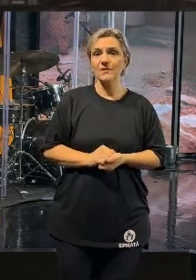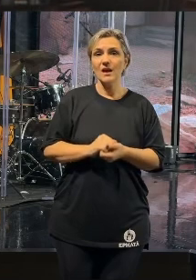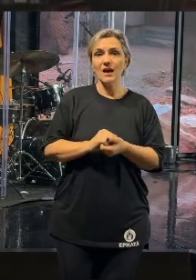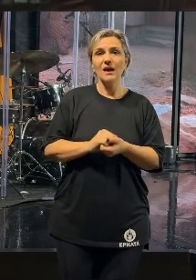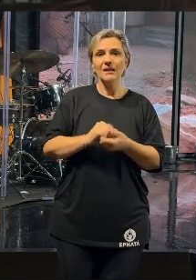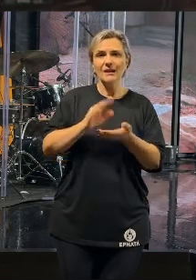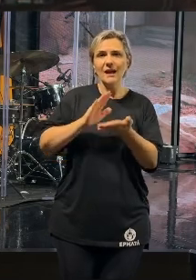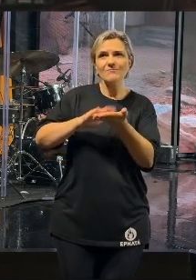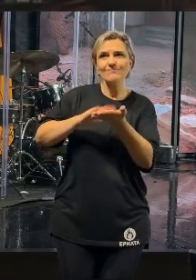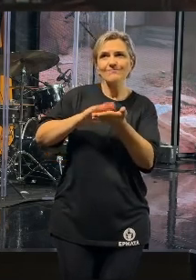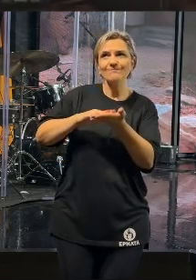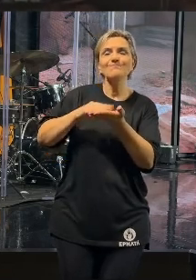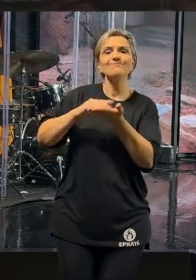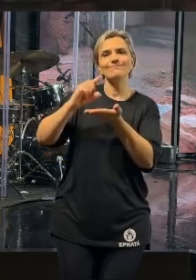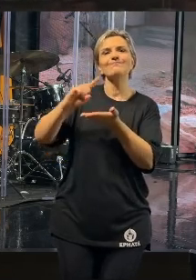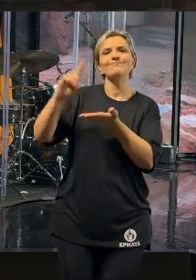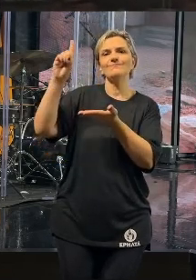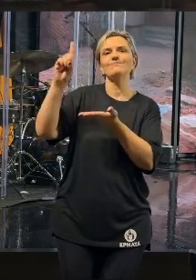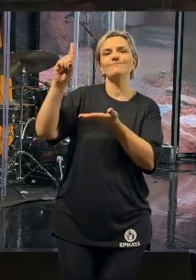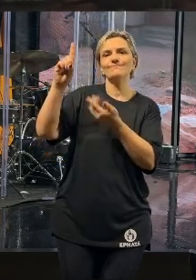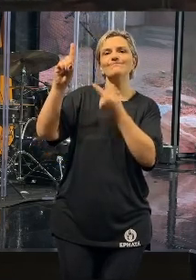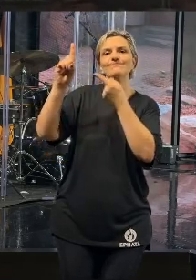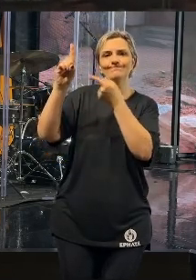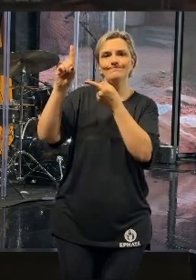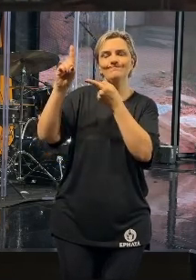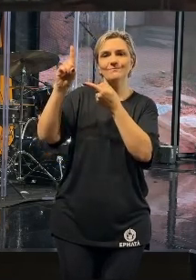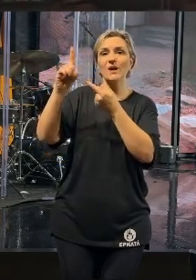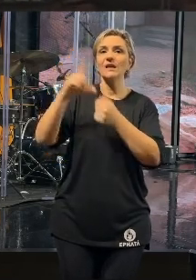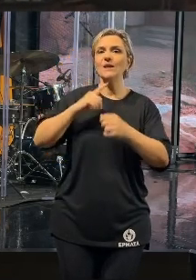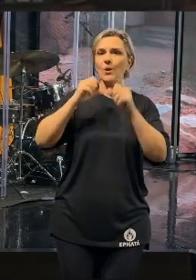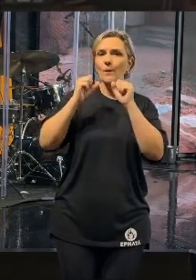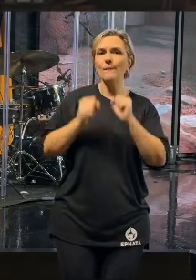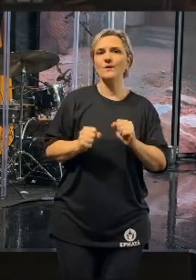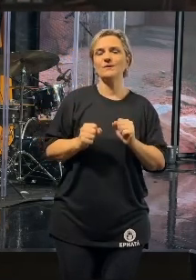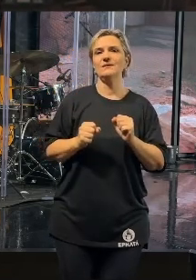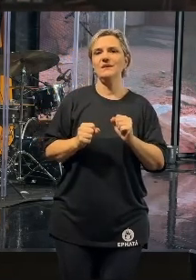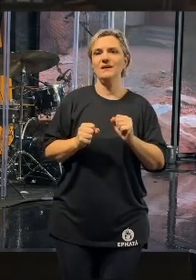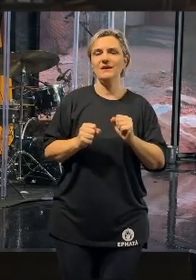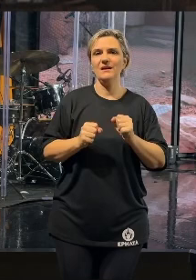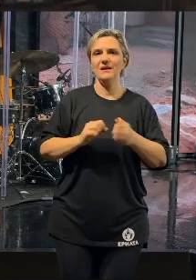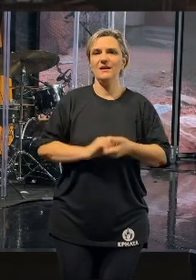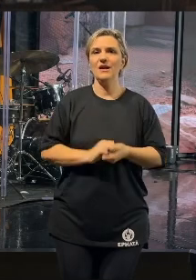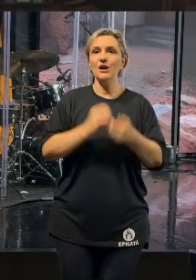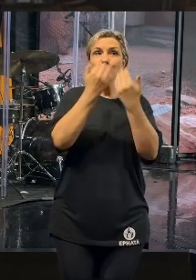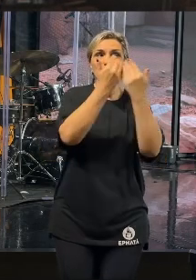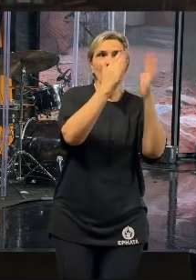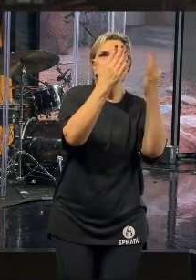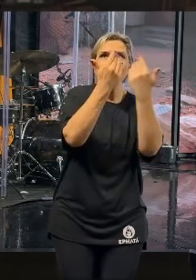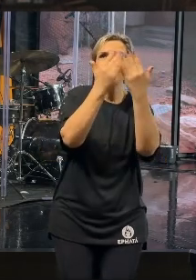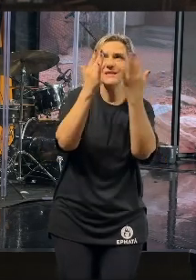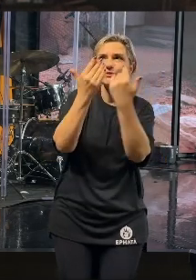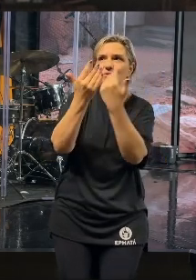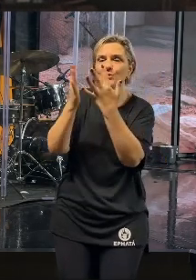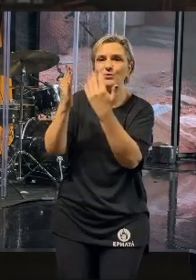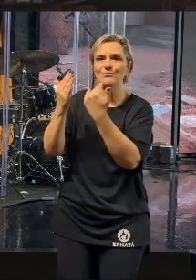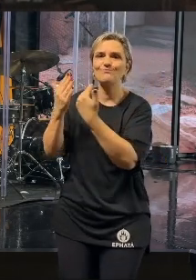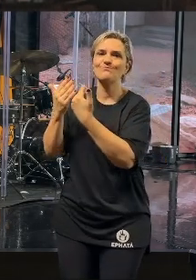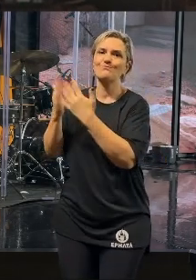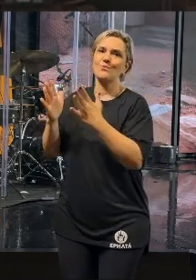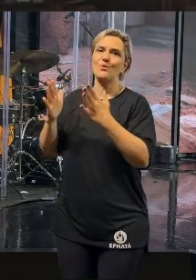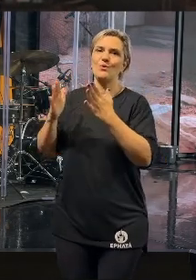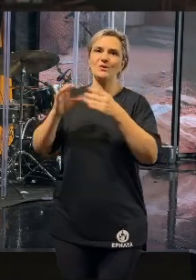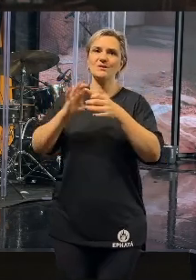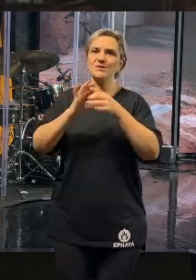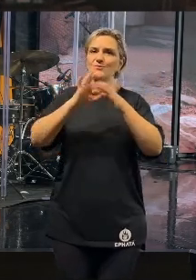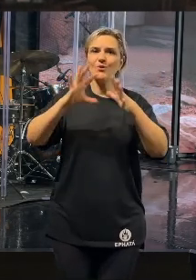Entrega nas mãos daquele que tem todo o poder de abrir todas as portas e